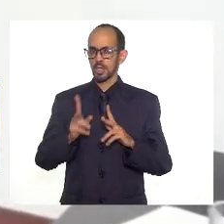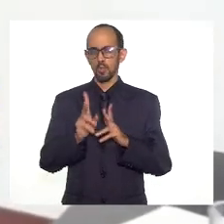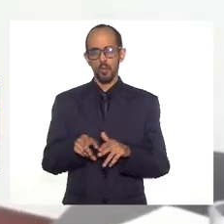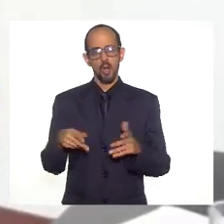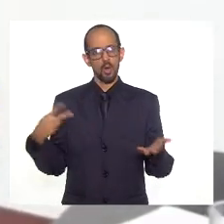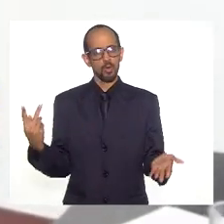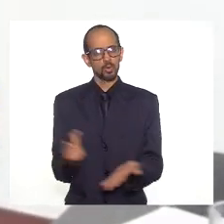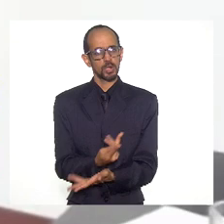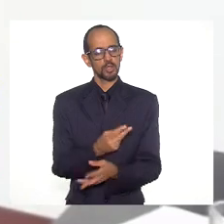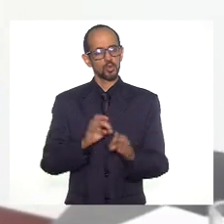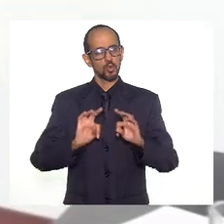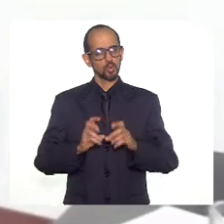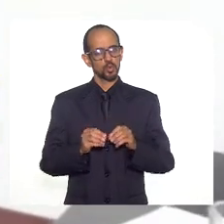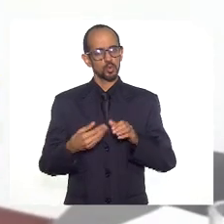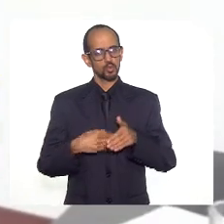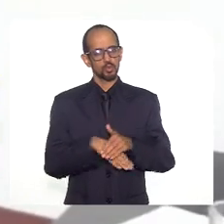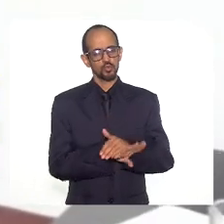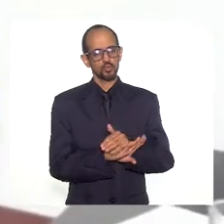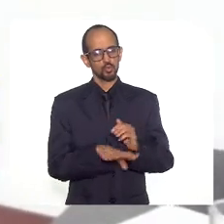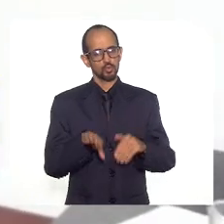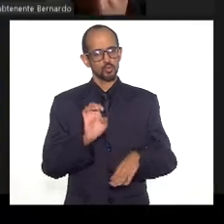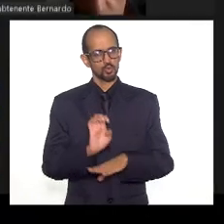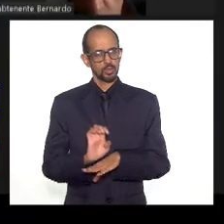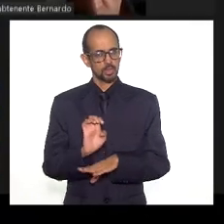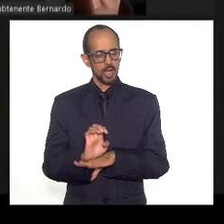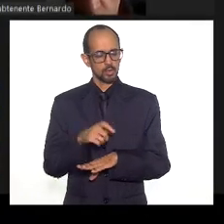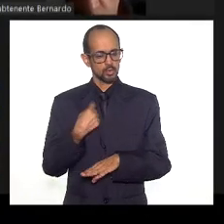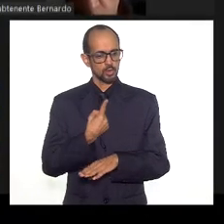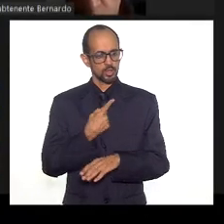os fundos estaduais que nós temos. Obrigado, presidente.